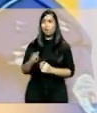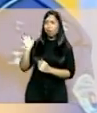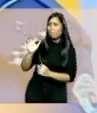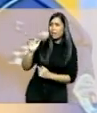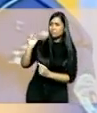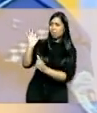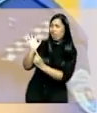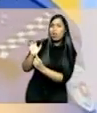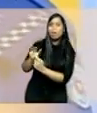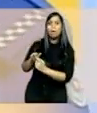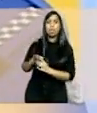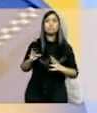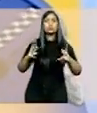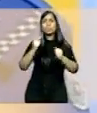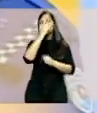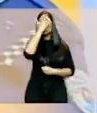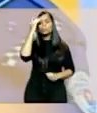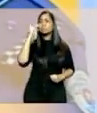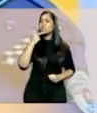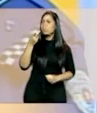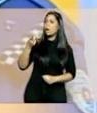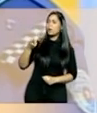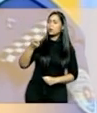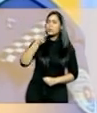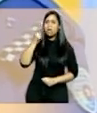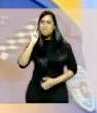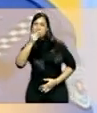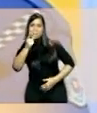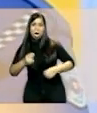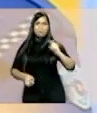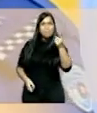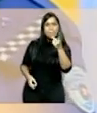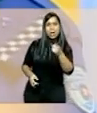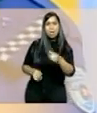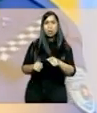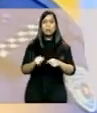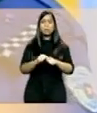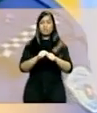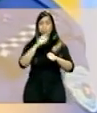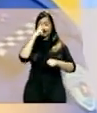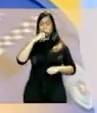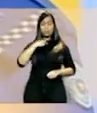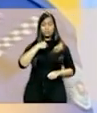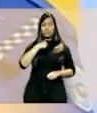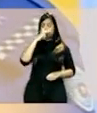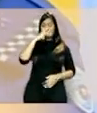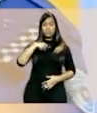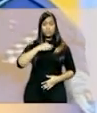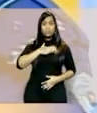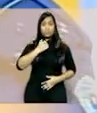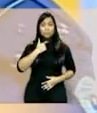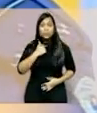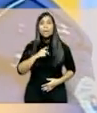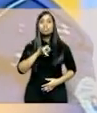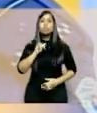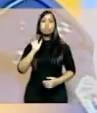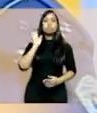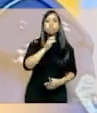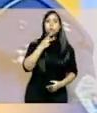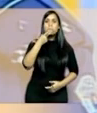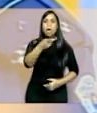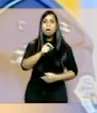coisa impressionante. Todo mundo ameaça todo mundo hoje em dia. Não fez o que você quer, eu já ameaço fazer alguma coisa. Então, olha